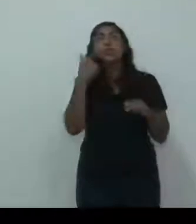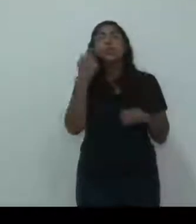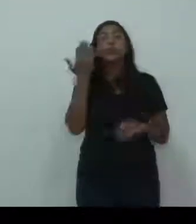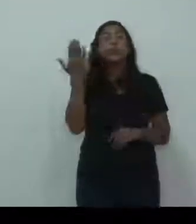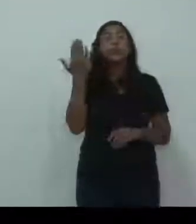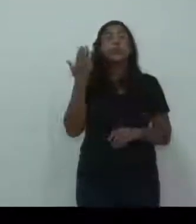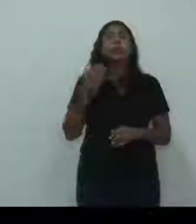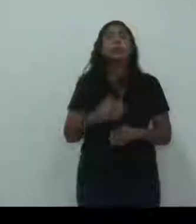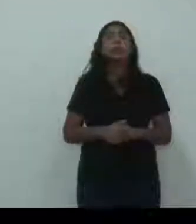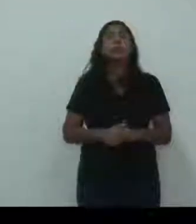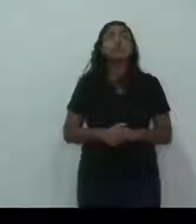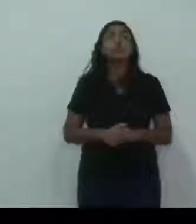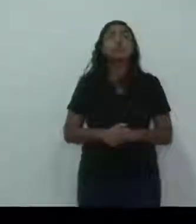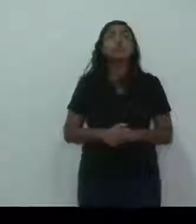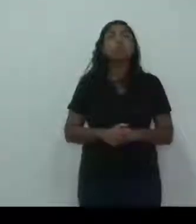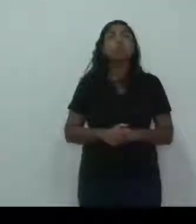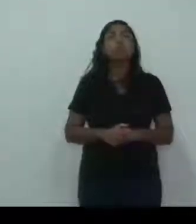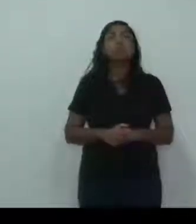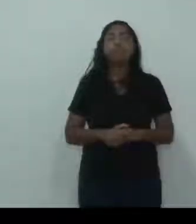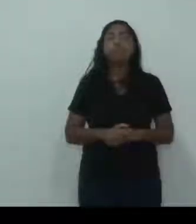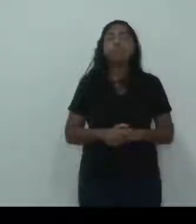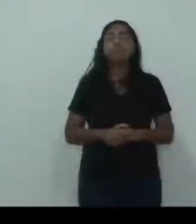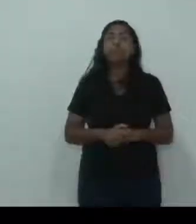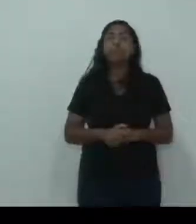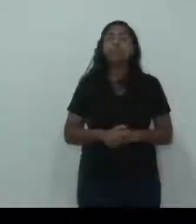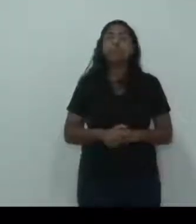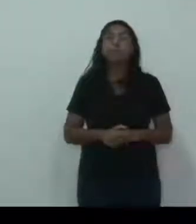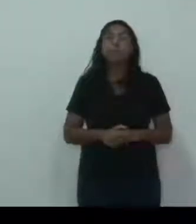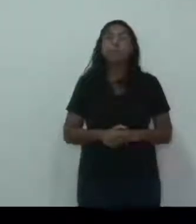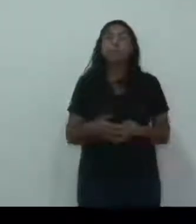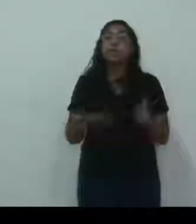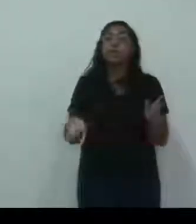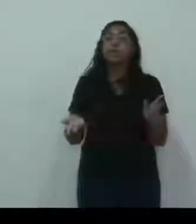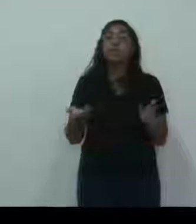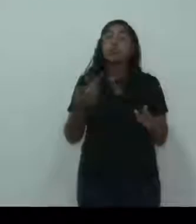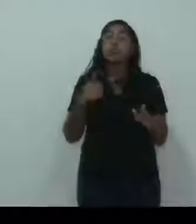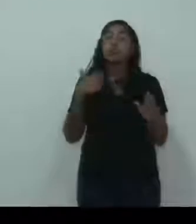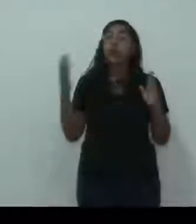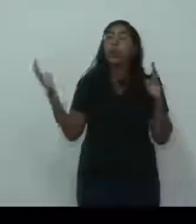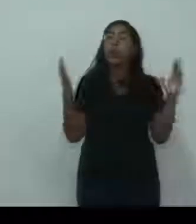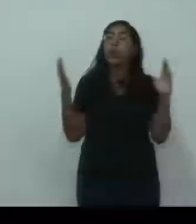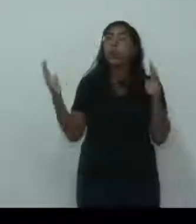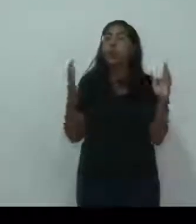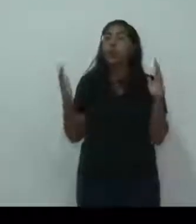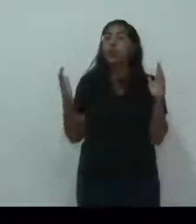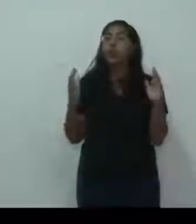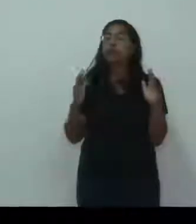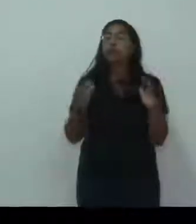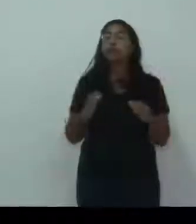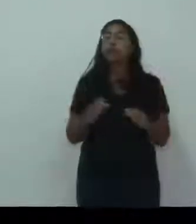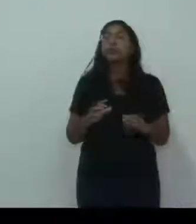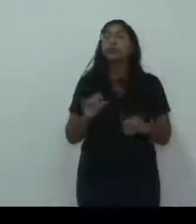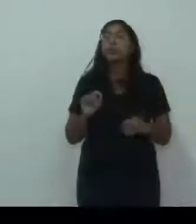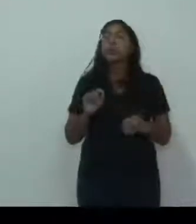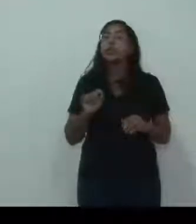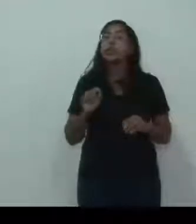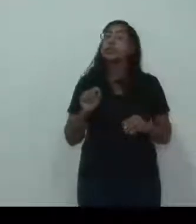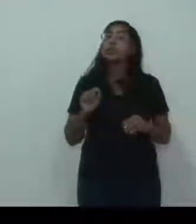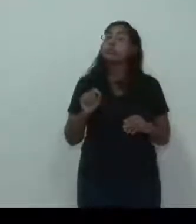cruzamento. Então eu vou fazer uma analogia aqui, talvez